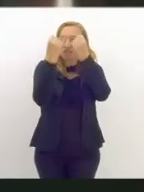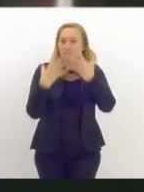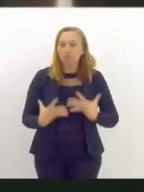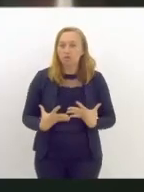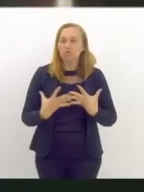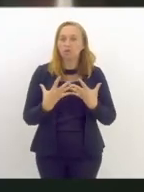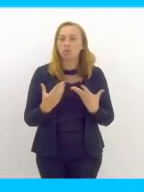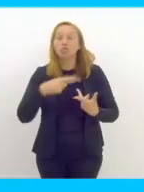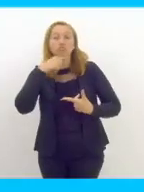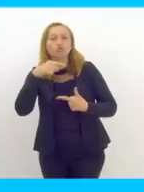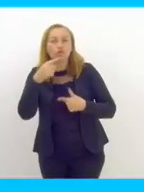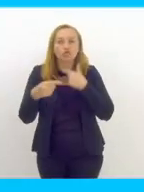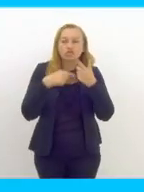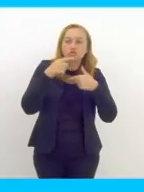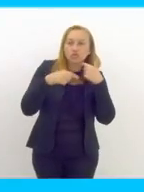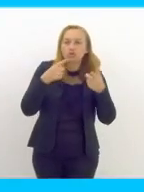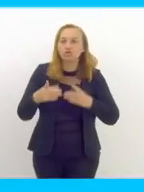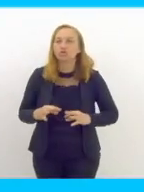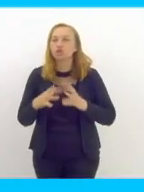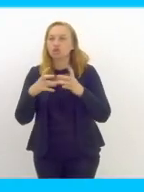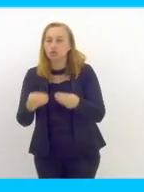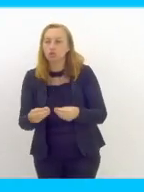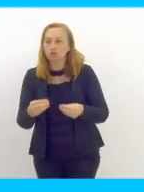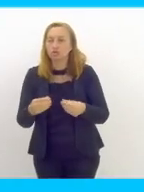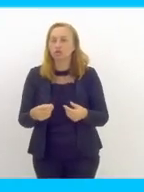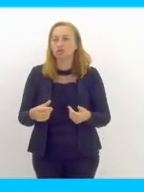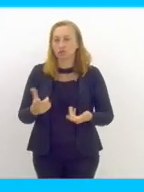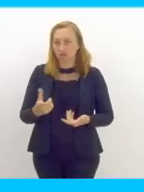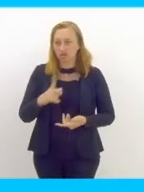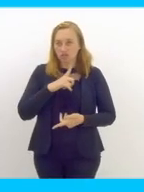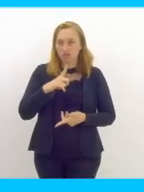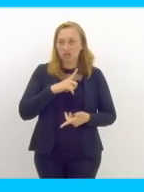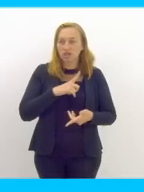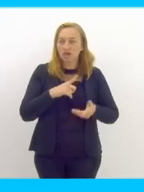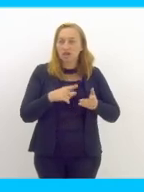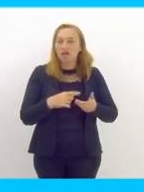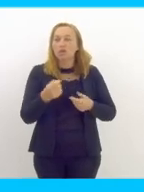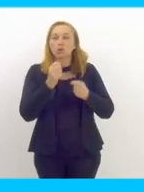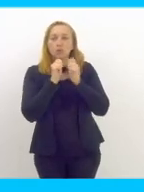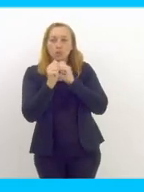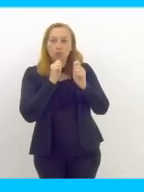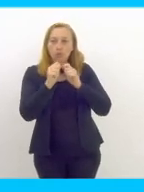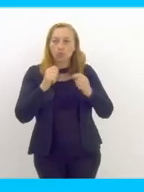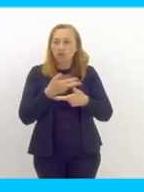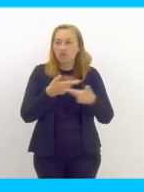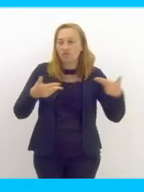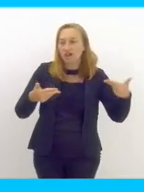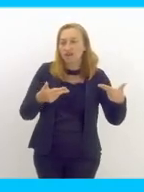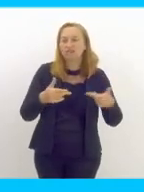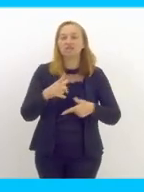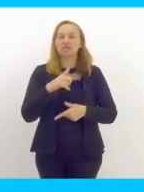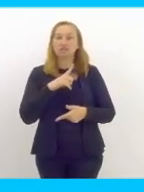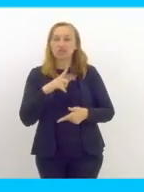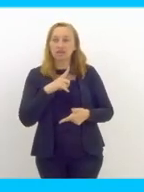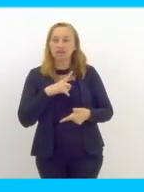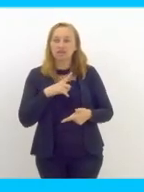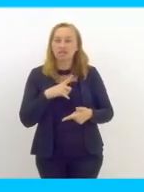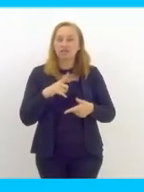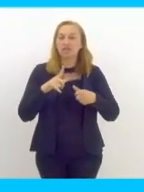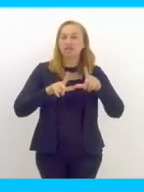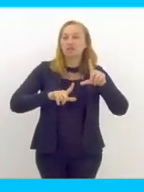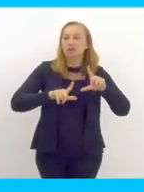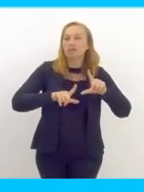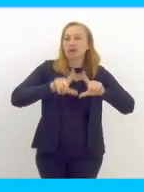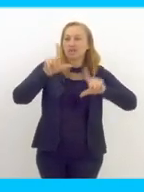ar dúvidas e mais dúvidas dos internautas. Atendeu a imprensa e deu centenas de entrevistas, inclusive para a TV